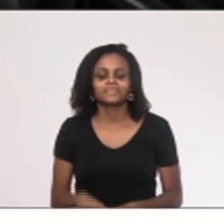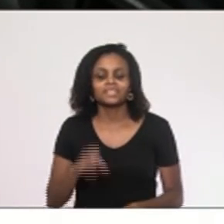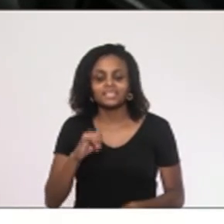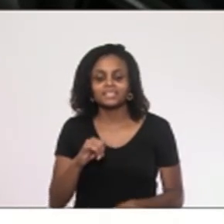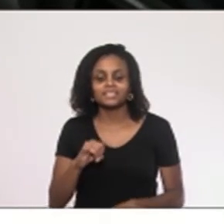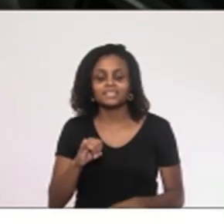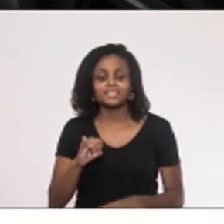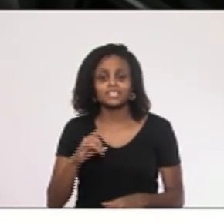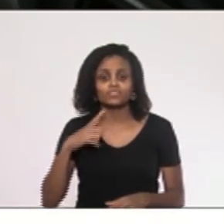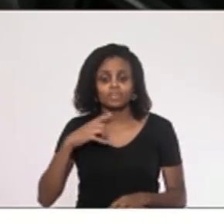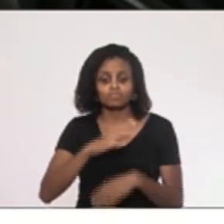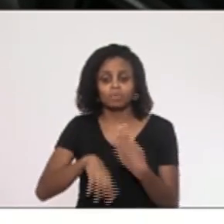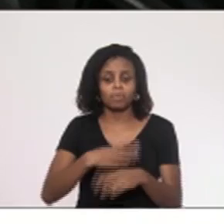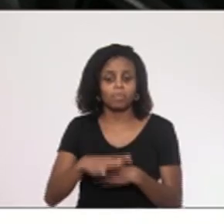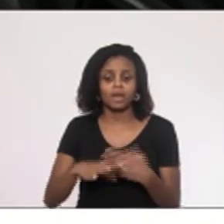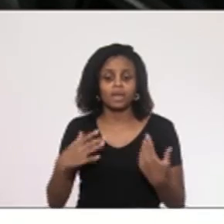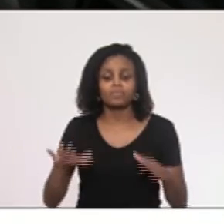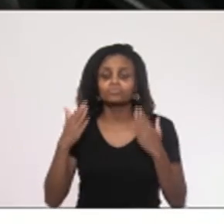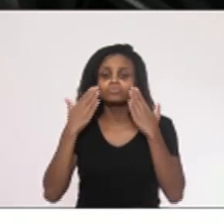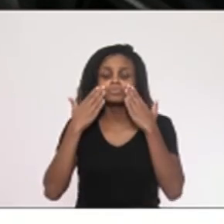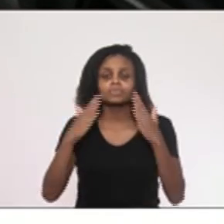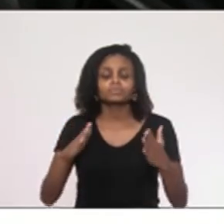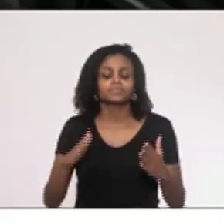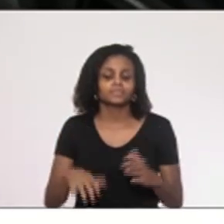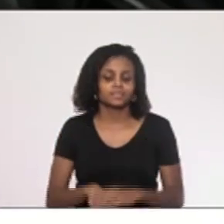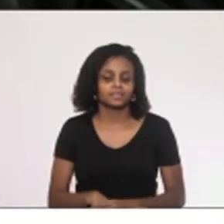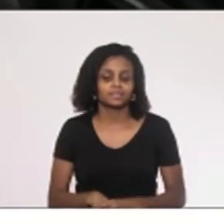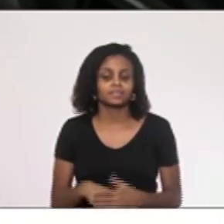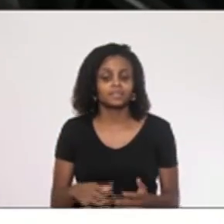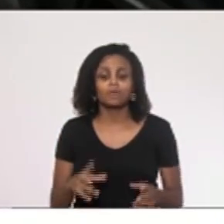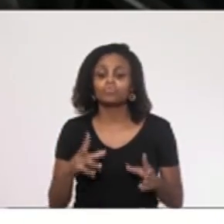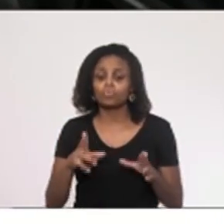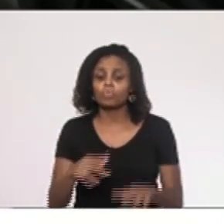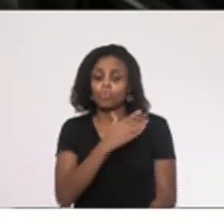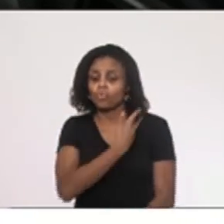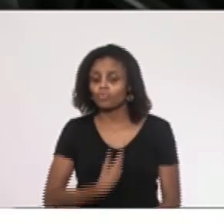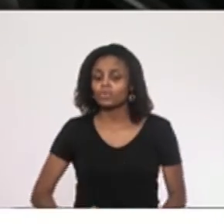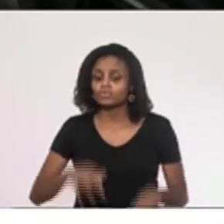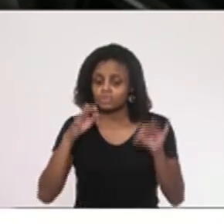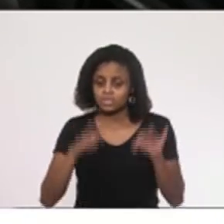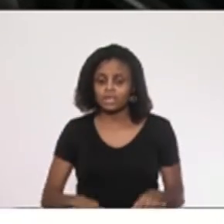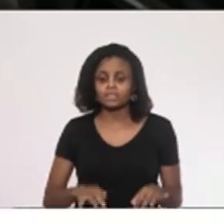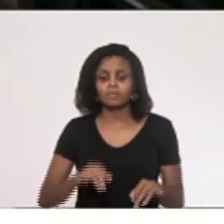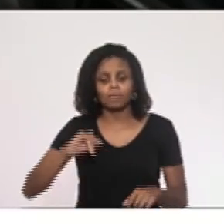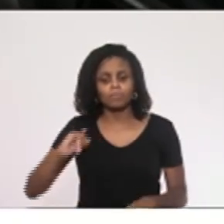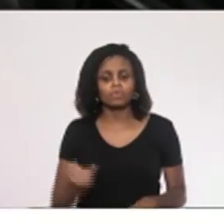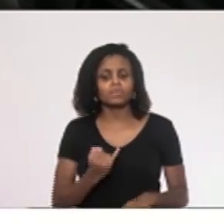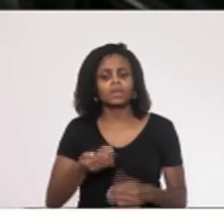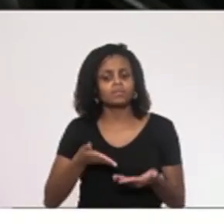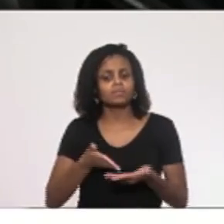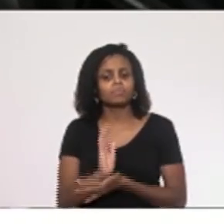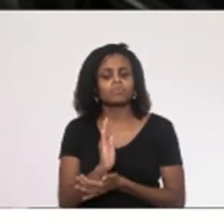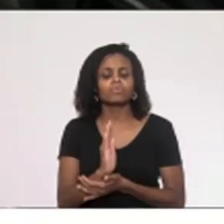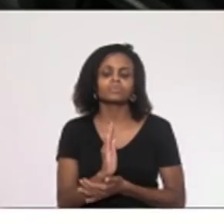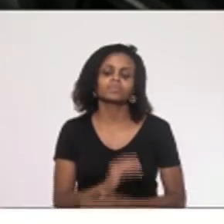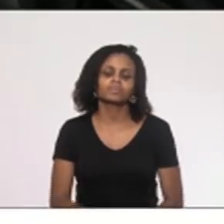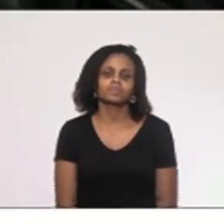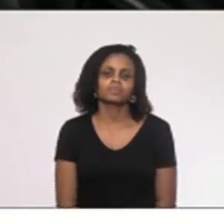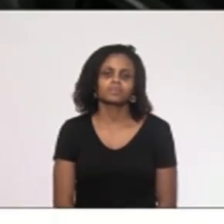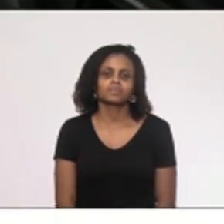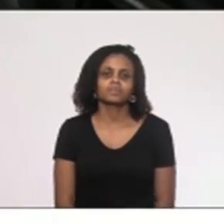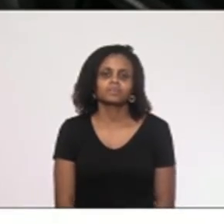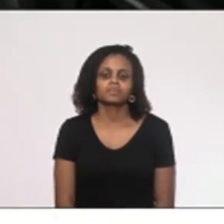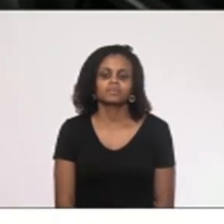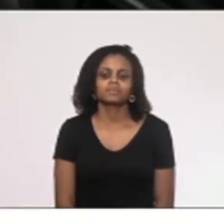querendo nem apresentar. Então, como não era lambança, vamos aproveitar e aprovar. É isso.